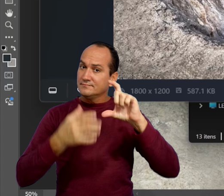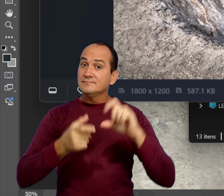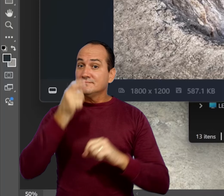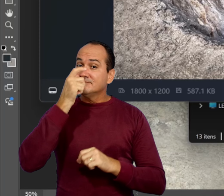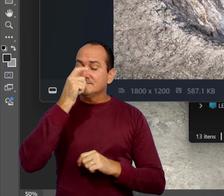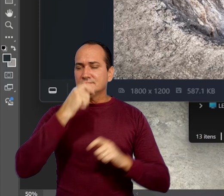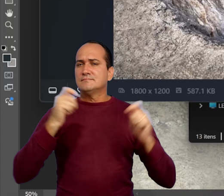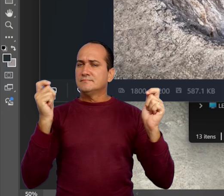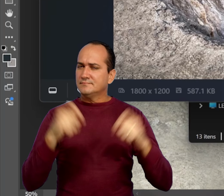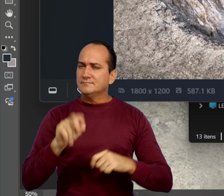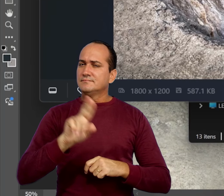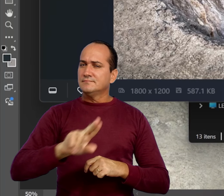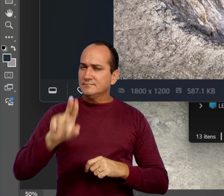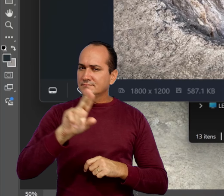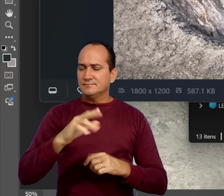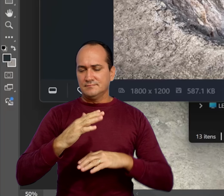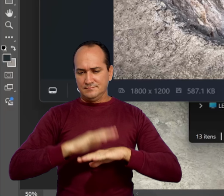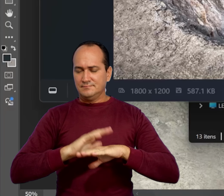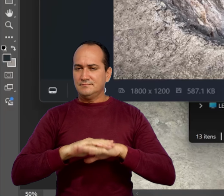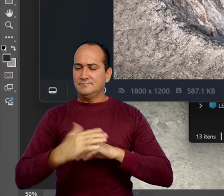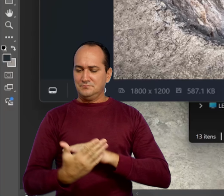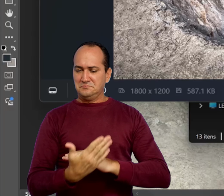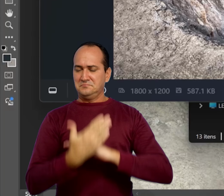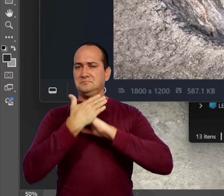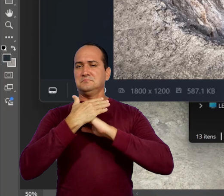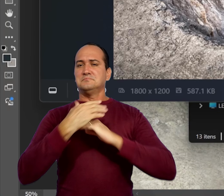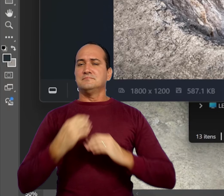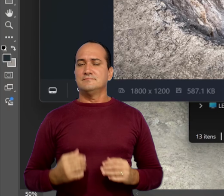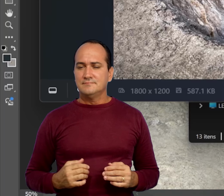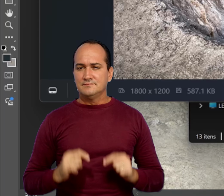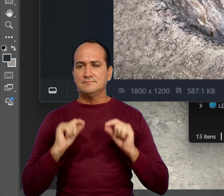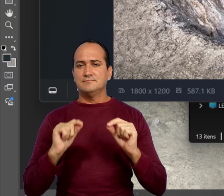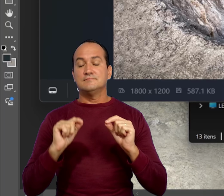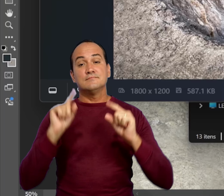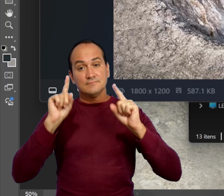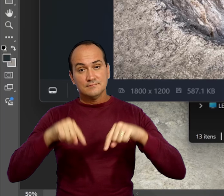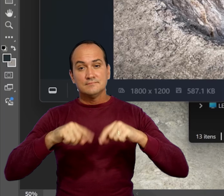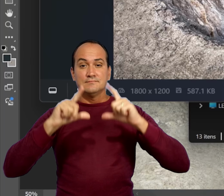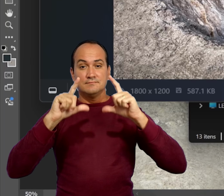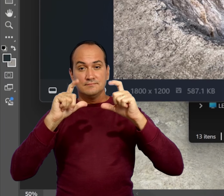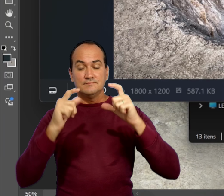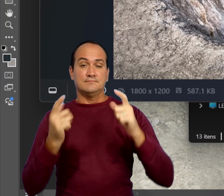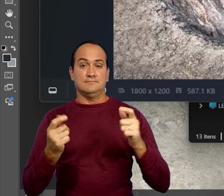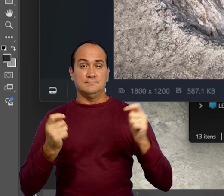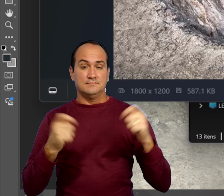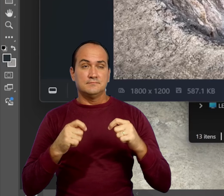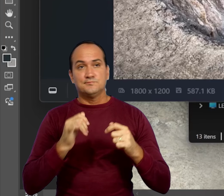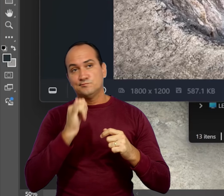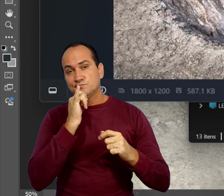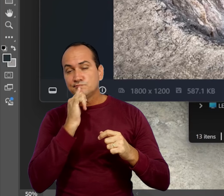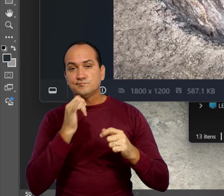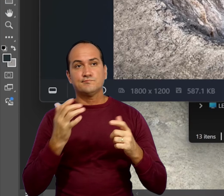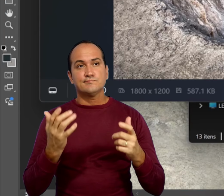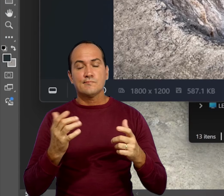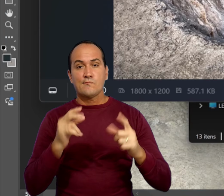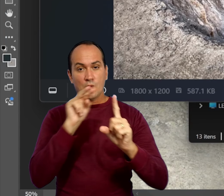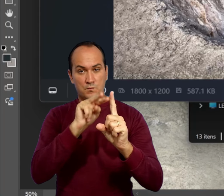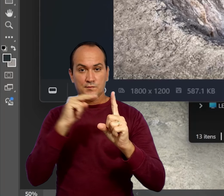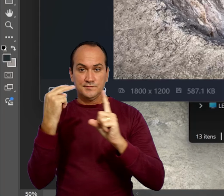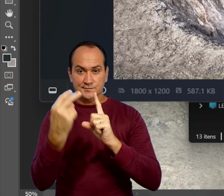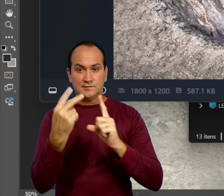tem uma característica interessante que eu posso utilizar a meu favor nessa imagem. Ela é uma foto onde